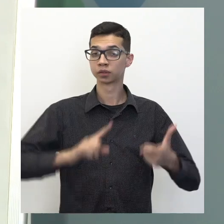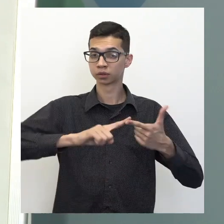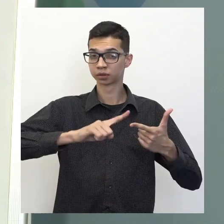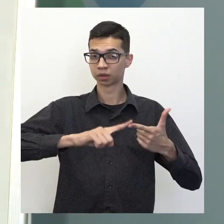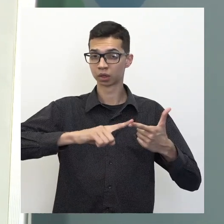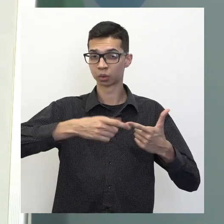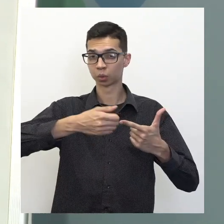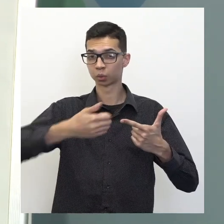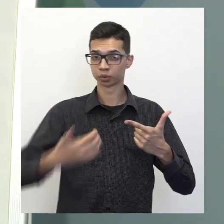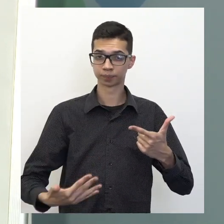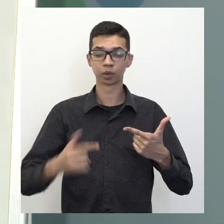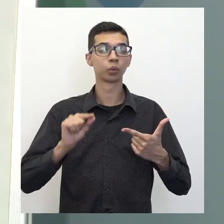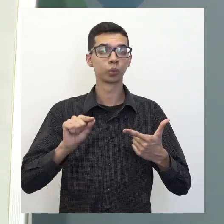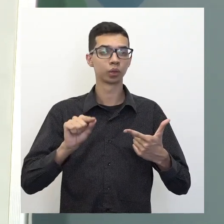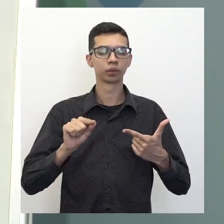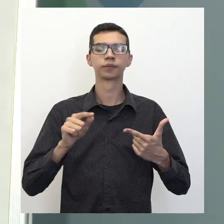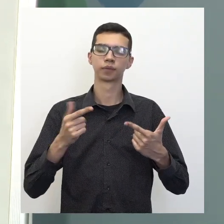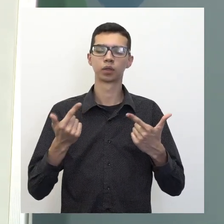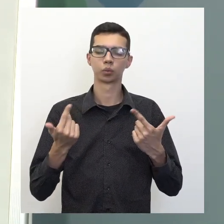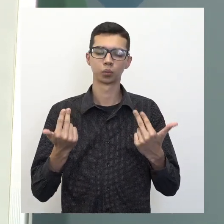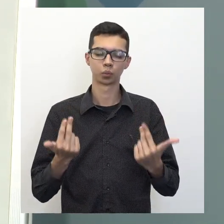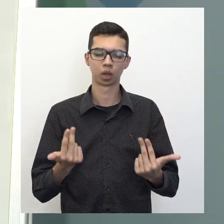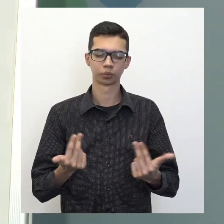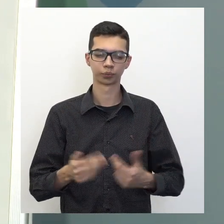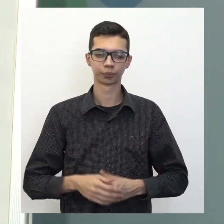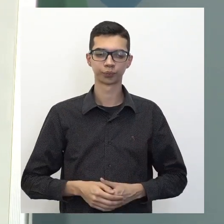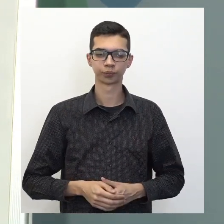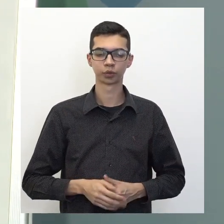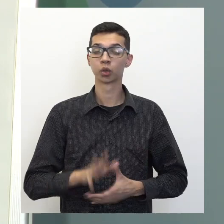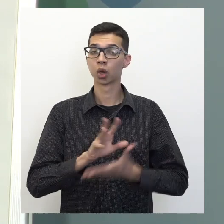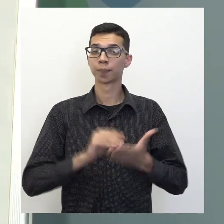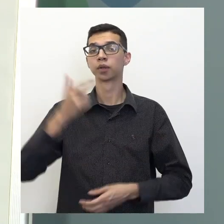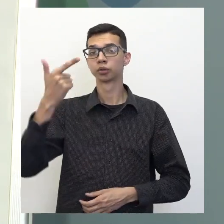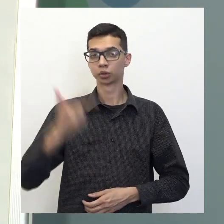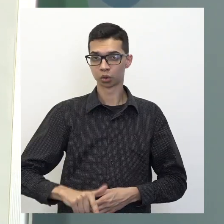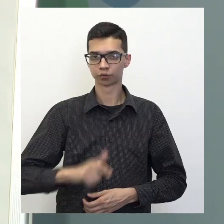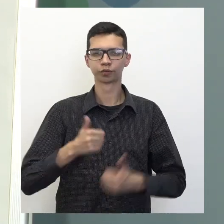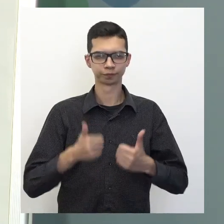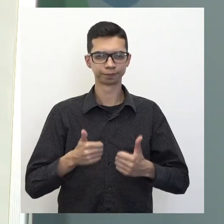acontece? Mesma coisa, Kc igual... Vou repetir para ficar bem claro, ok?